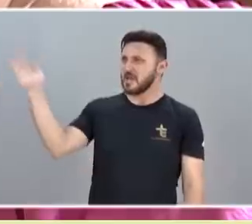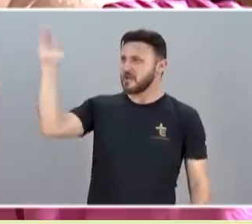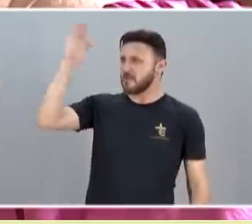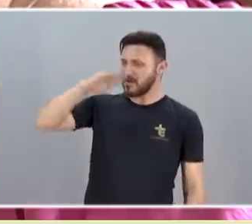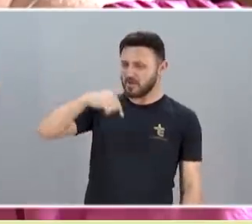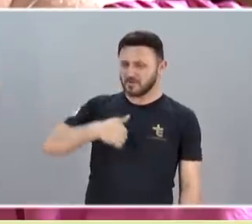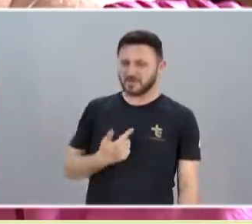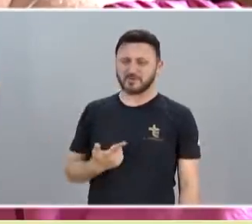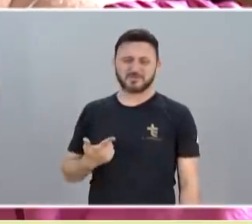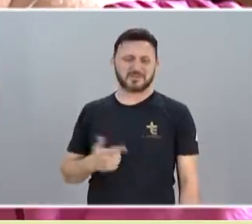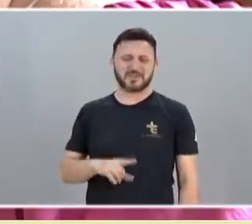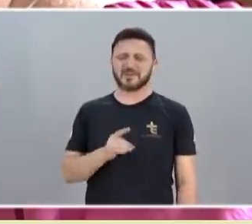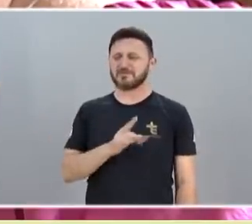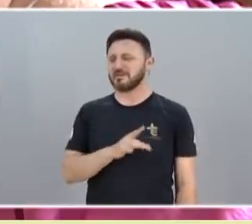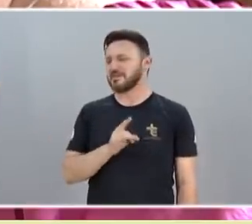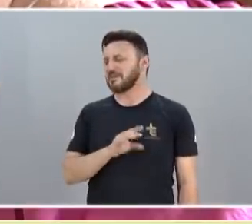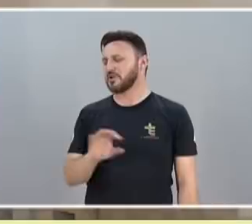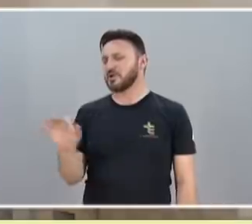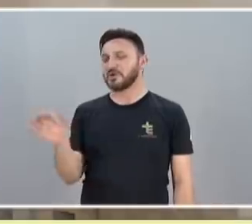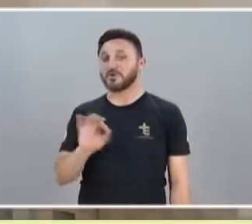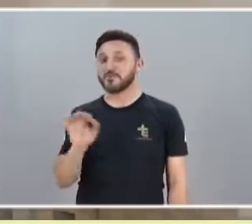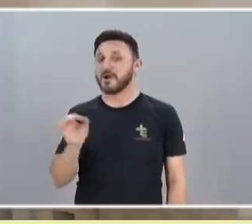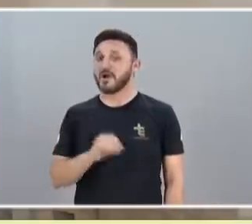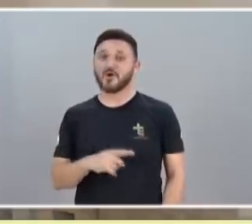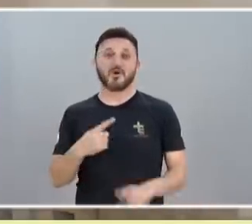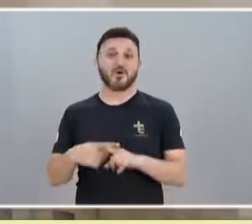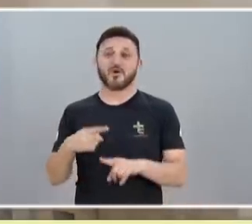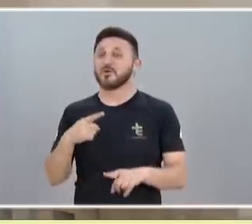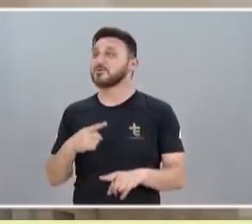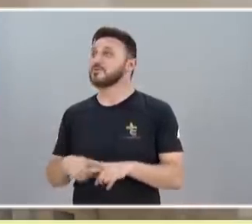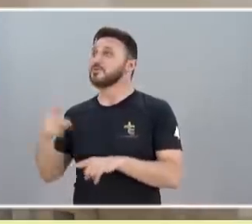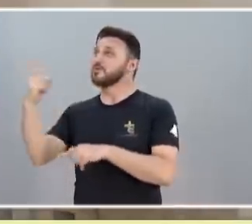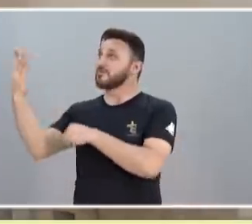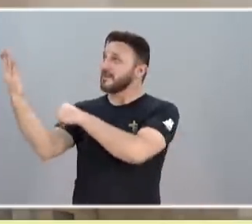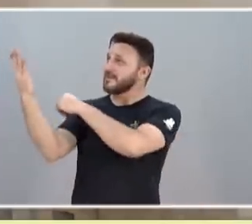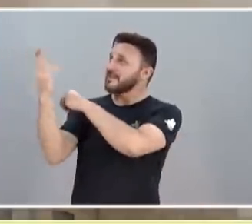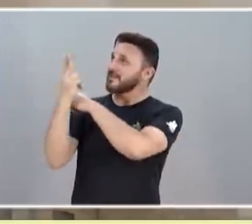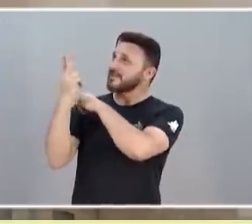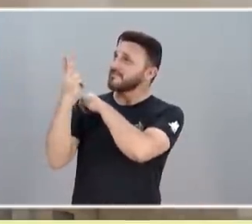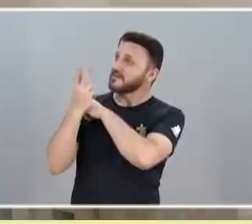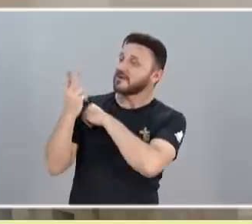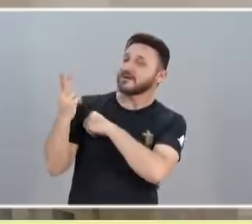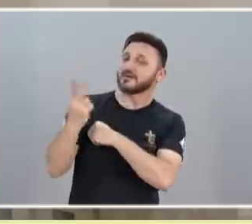guardarás. Eu não temerei o mal, tu me